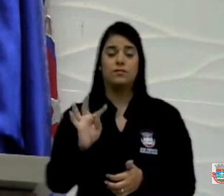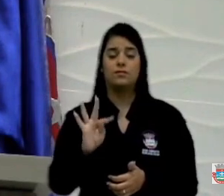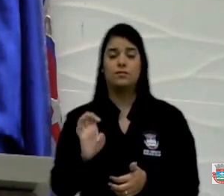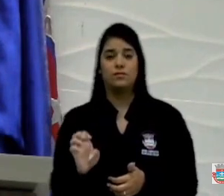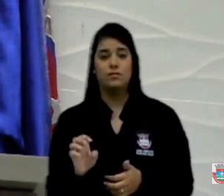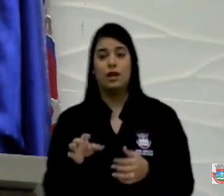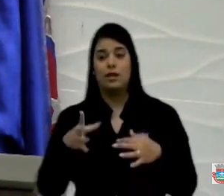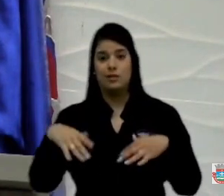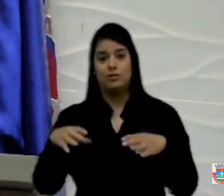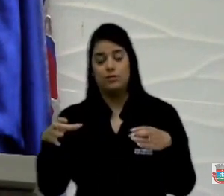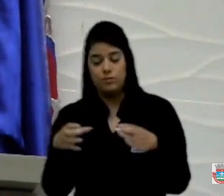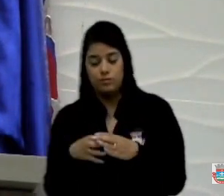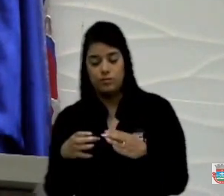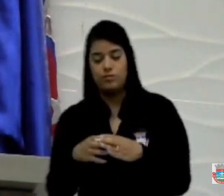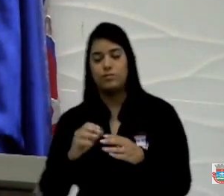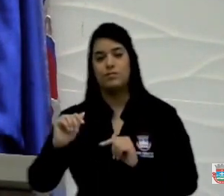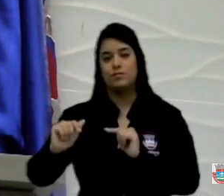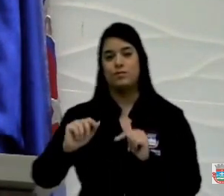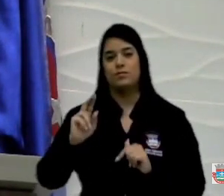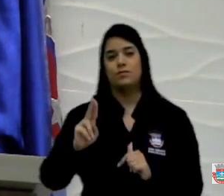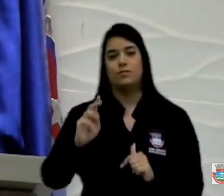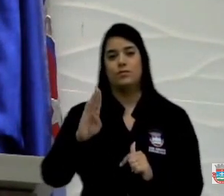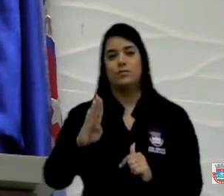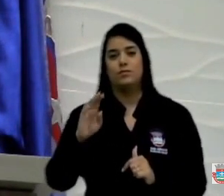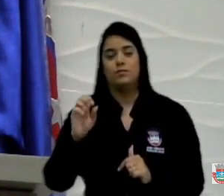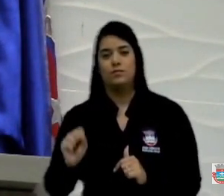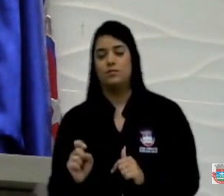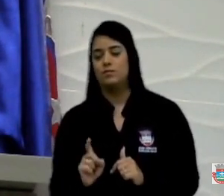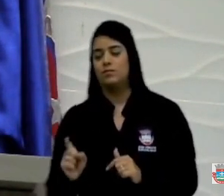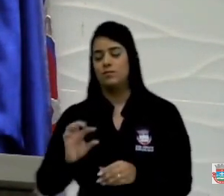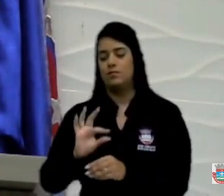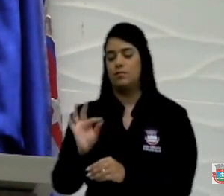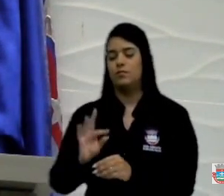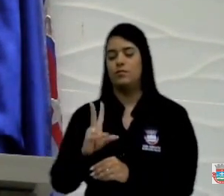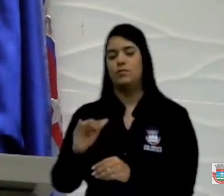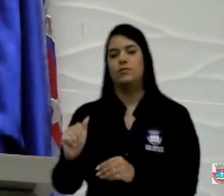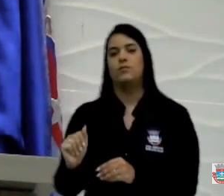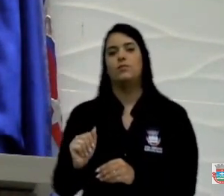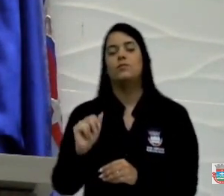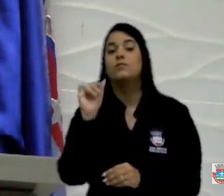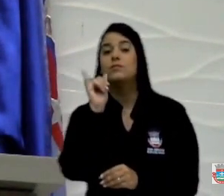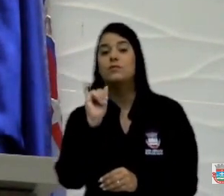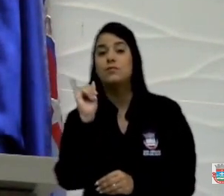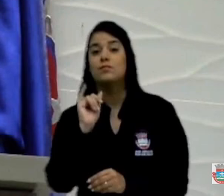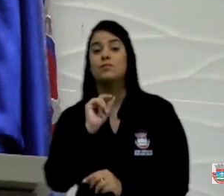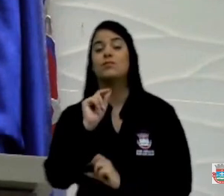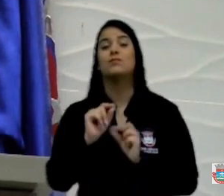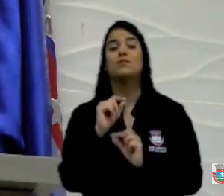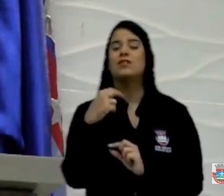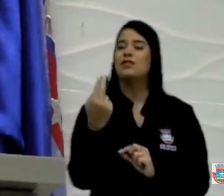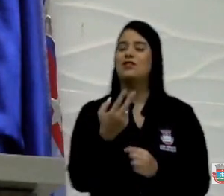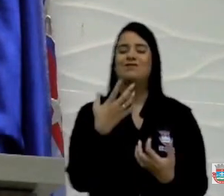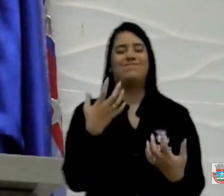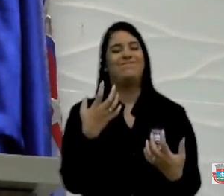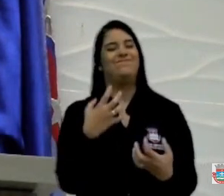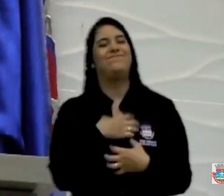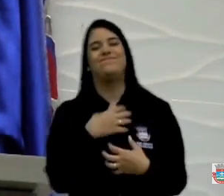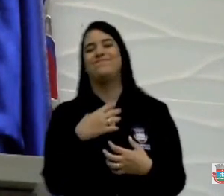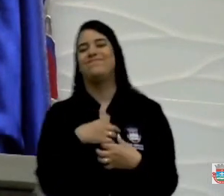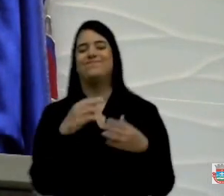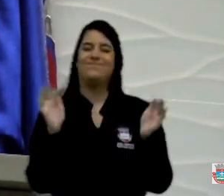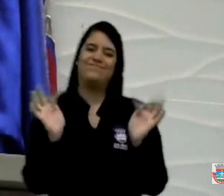equipe da UBS, a Mauri Pacheco, lá na Vila do Espírito Santo, e dizer que para nós é uma satisfação poder